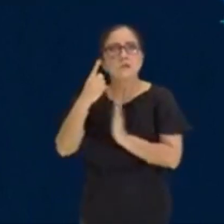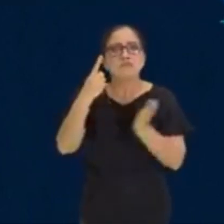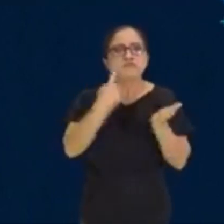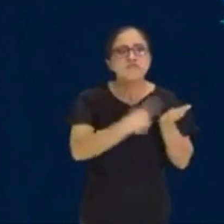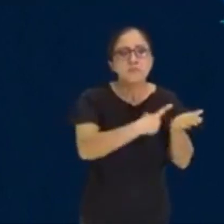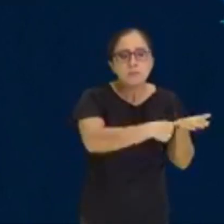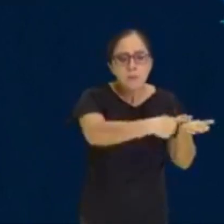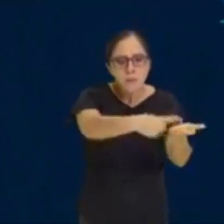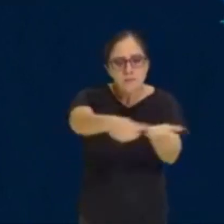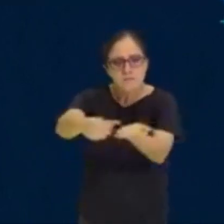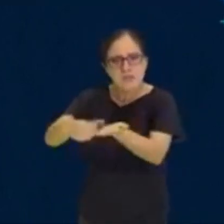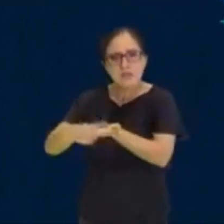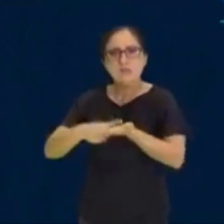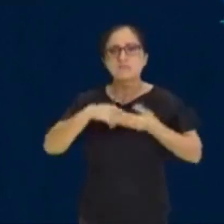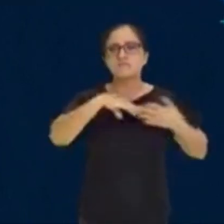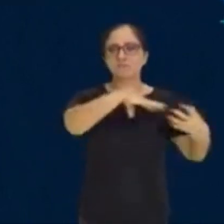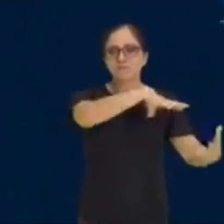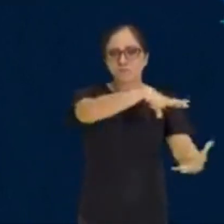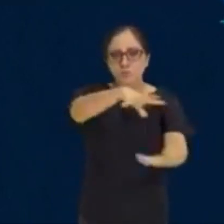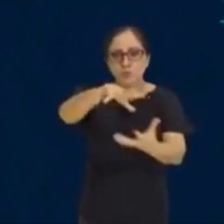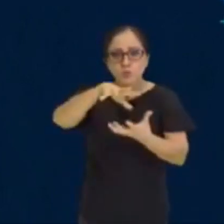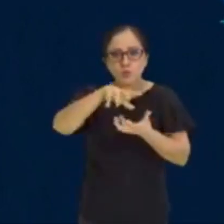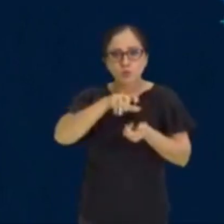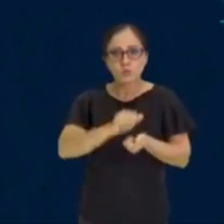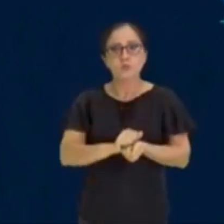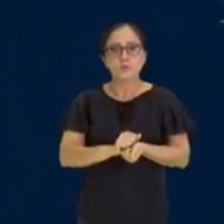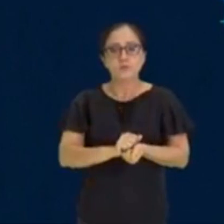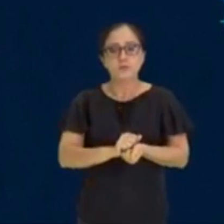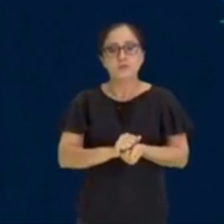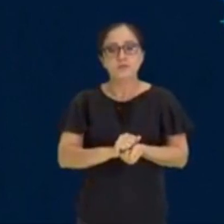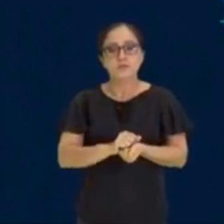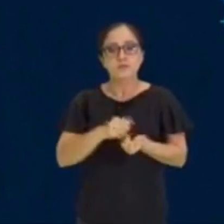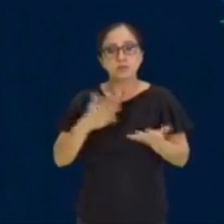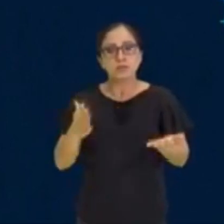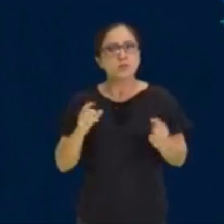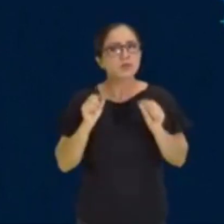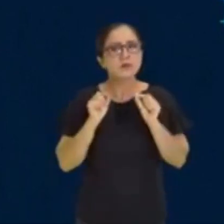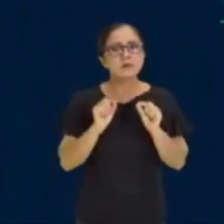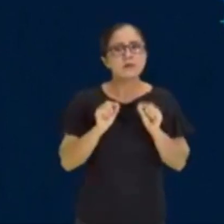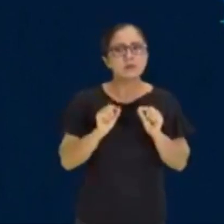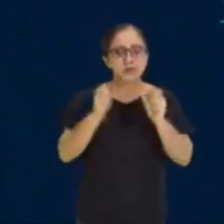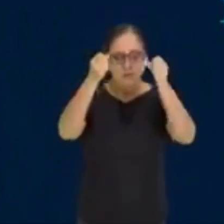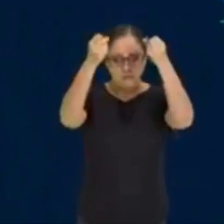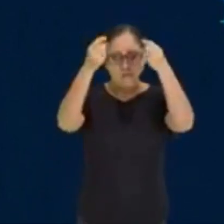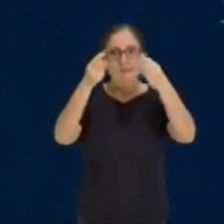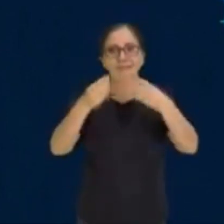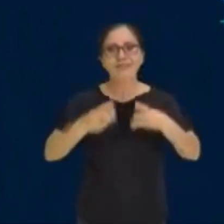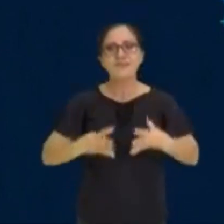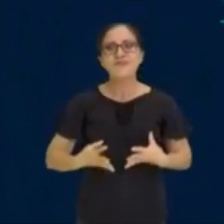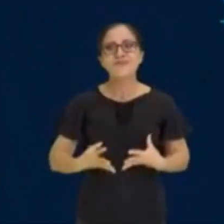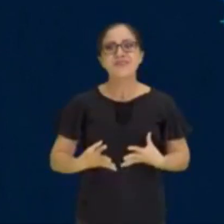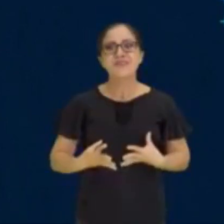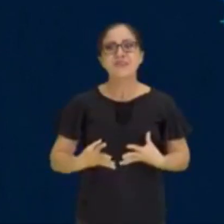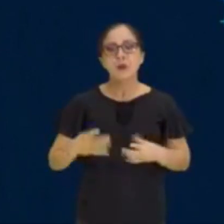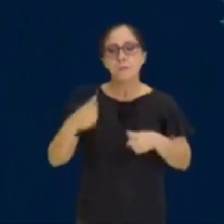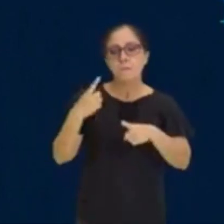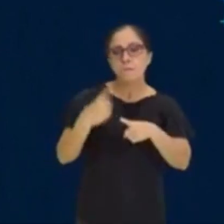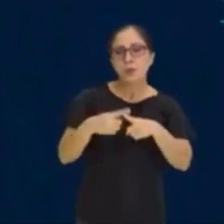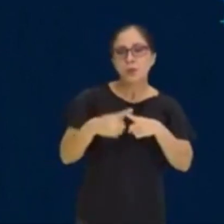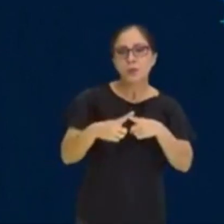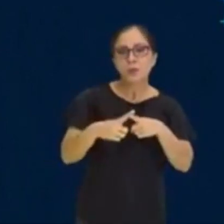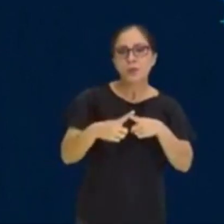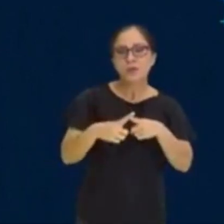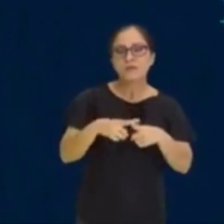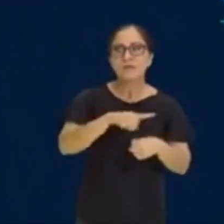planeta. Bem, essa seria, na verdade, a explicação por que as pessoas